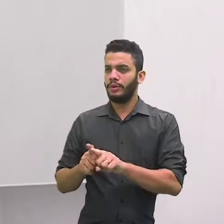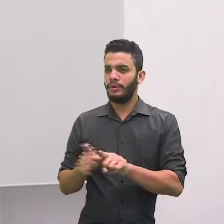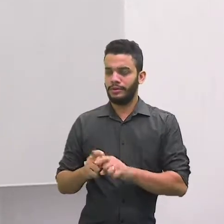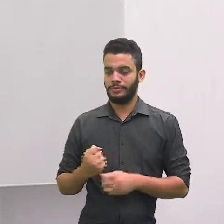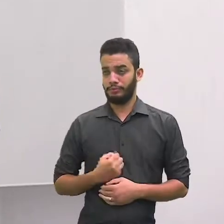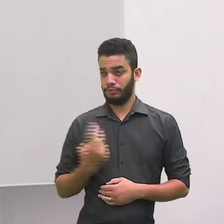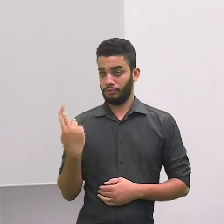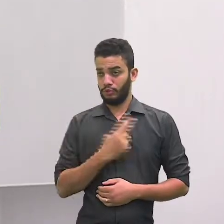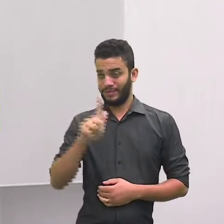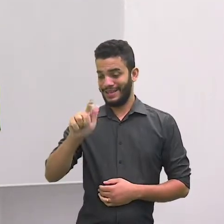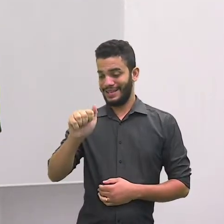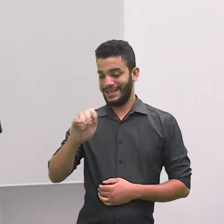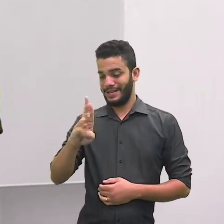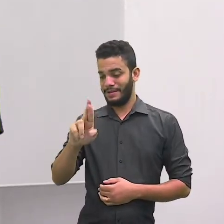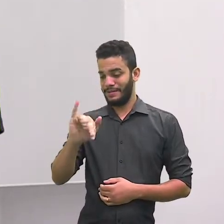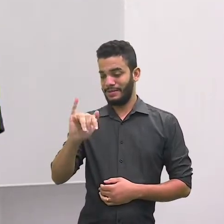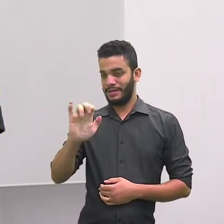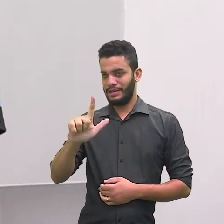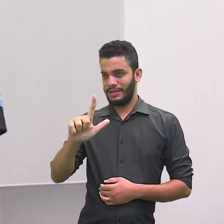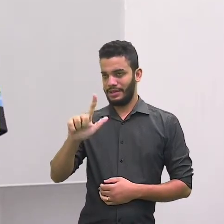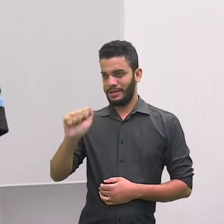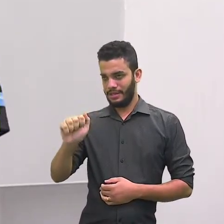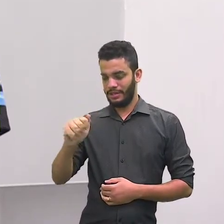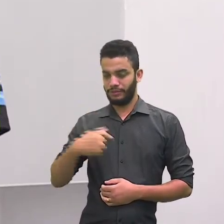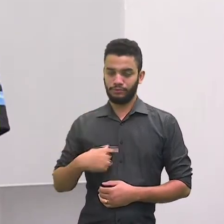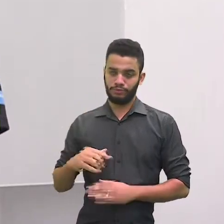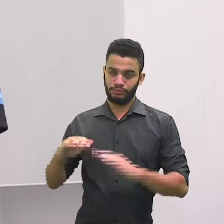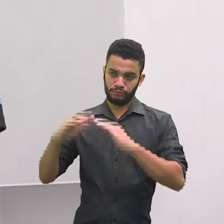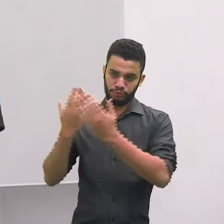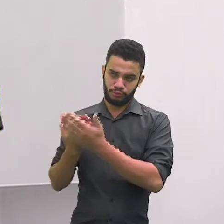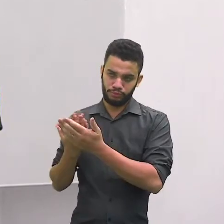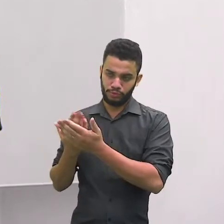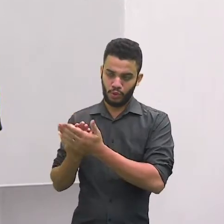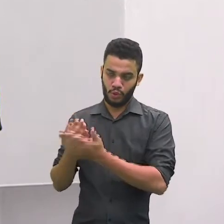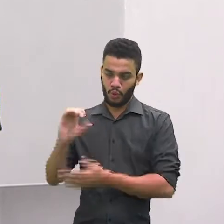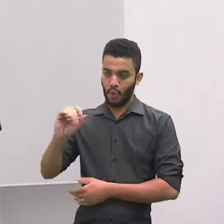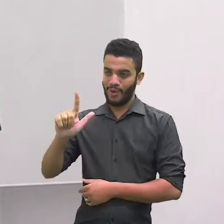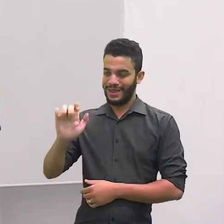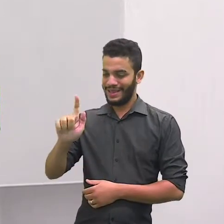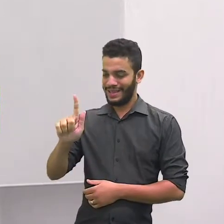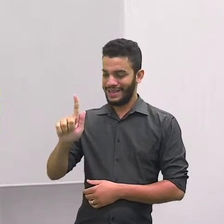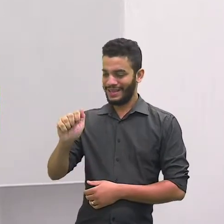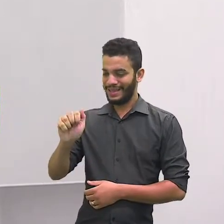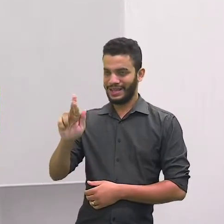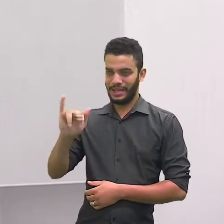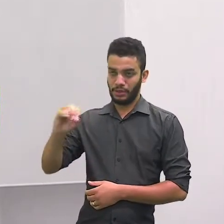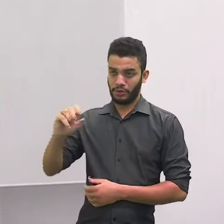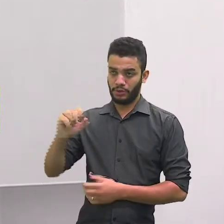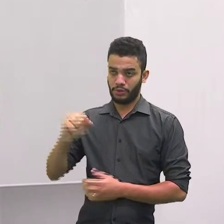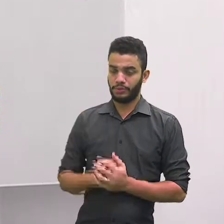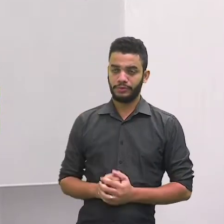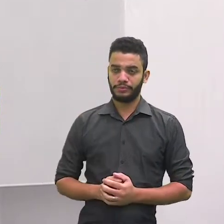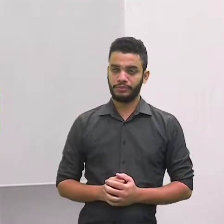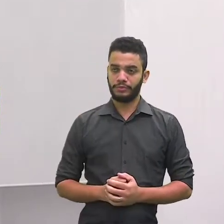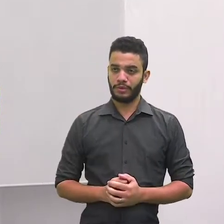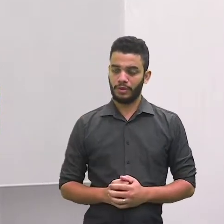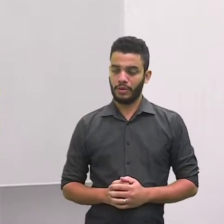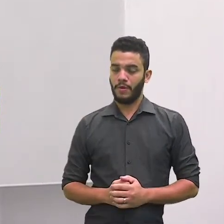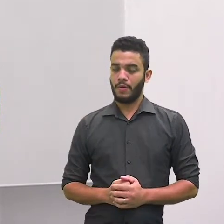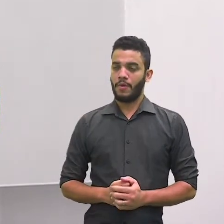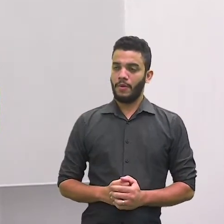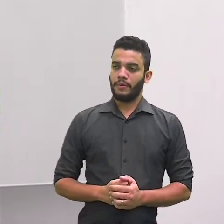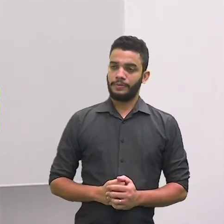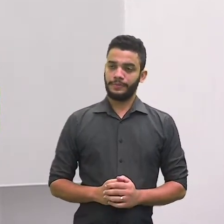Gabriela Agostinho Porto, do Olegário Maciel. Como é que você está se sentindo em estar aqui? Como foi os preparativos na sua escola, né,